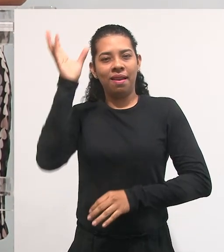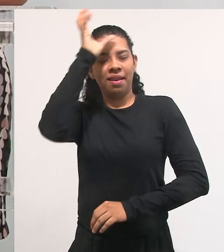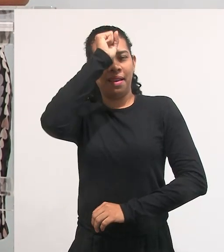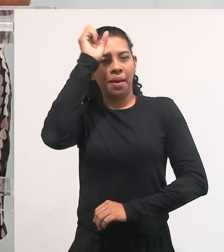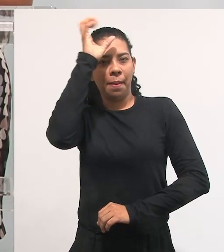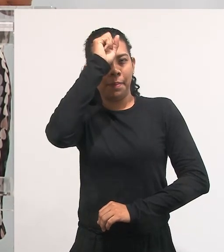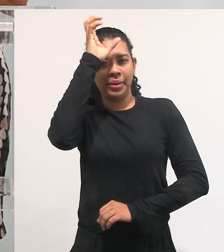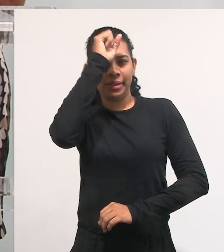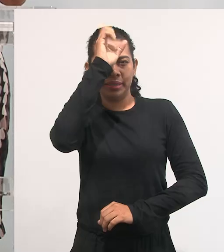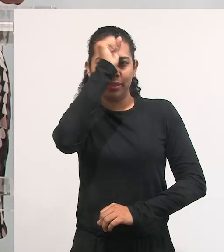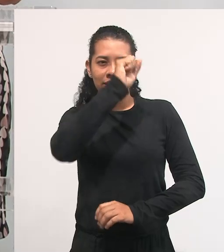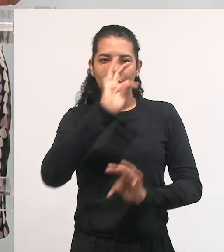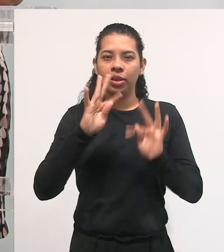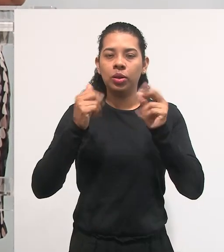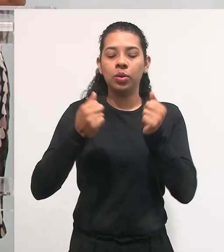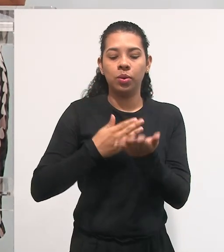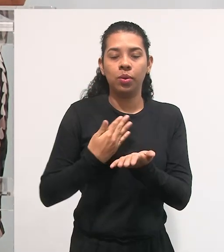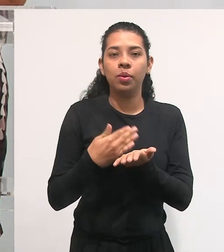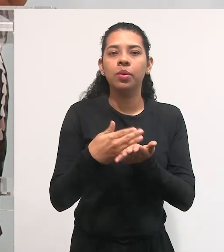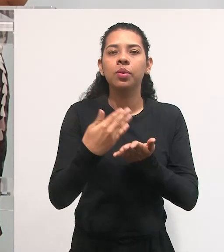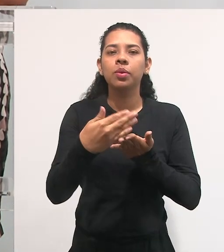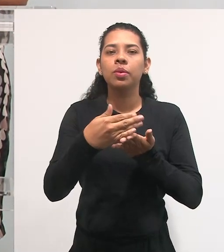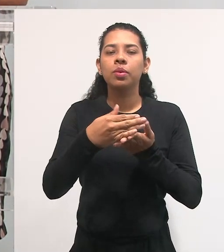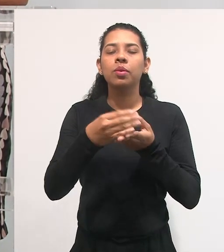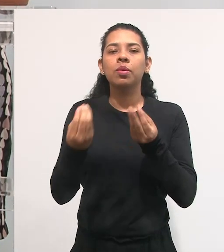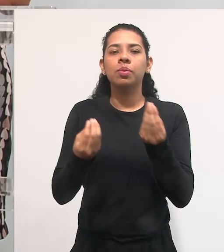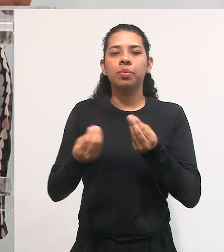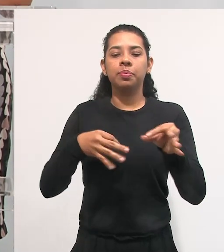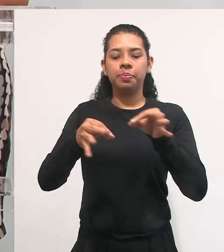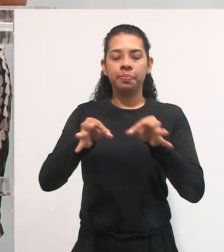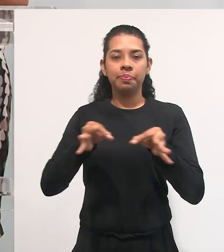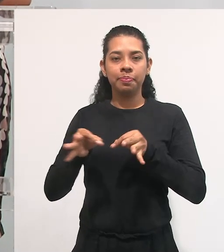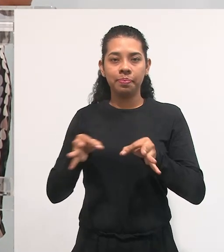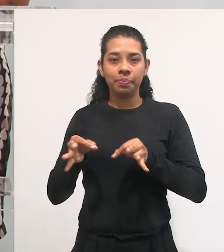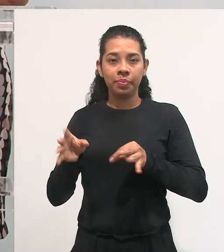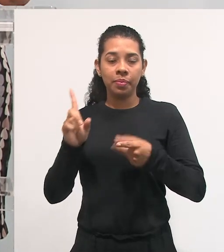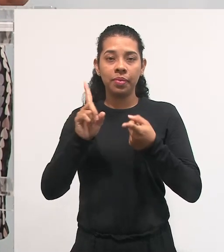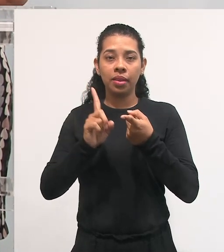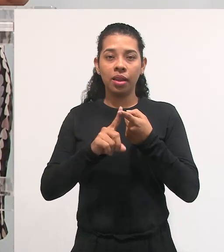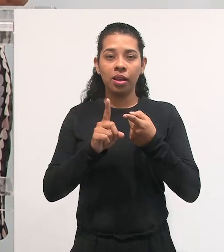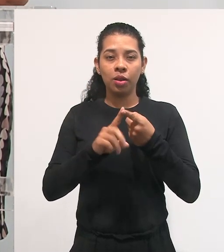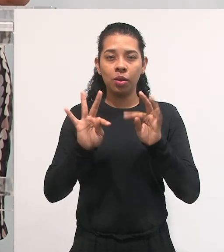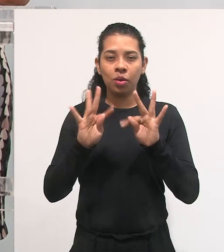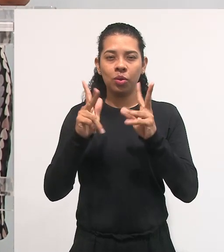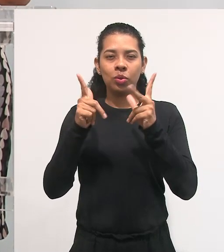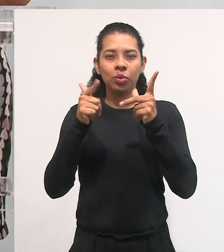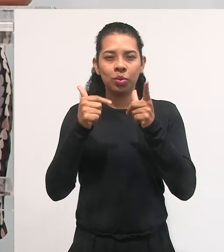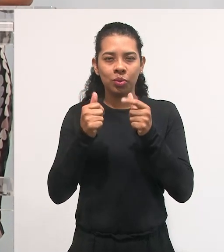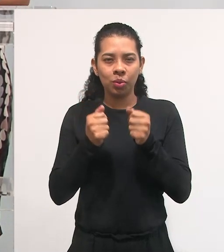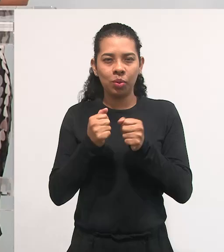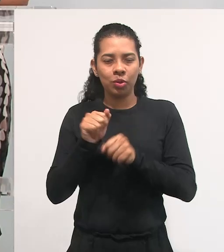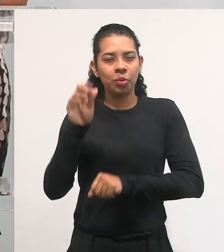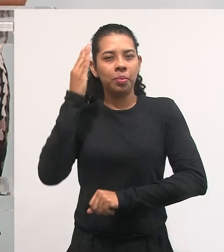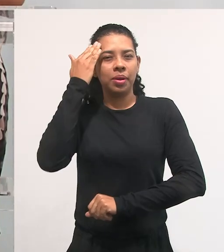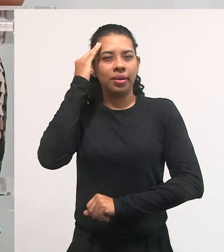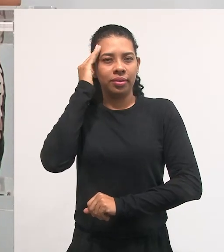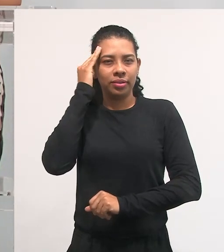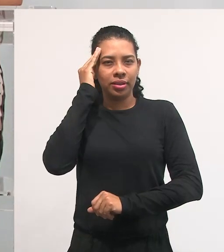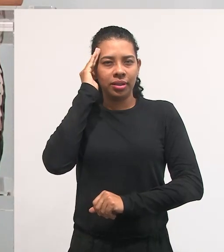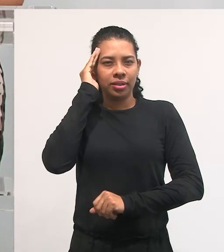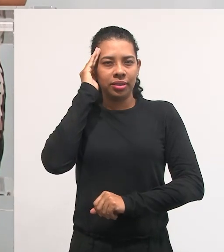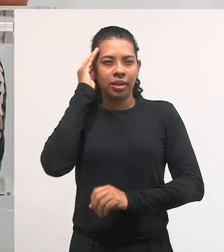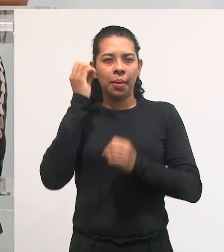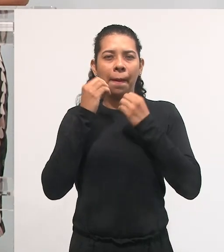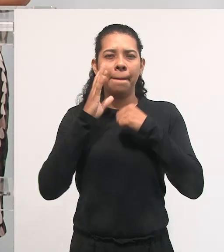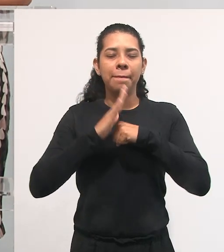a disciplina conhecer a jornada e como que ela se organiza além dos elementos essenciais para essa compreensão que é a